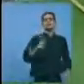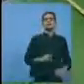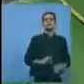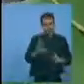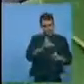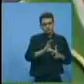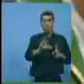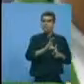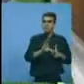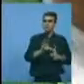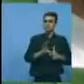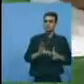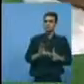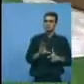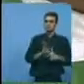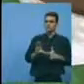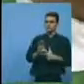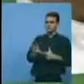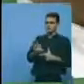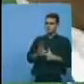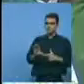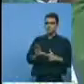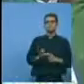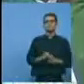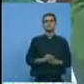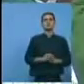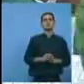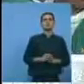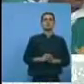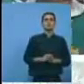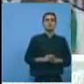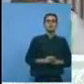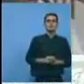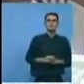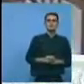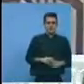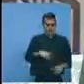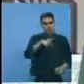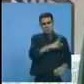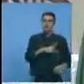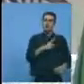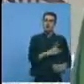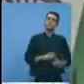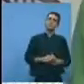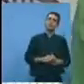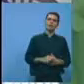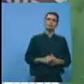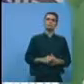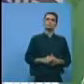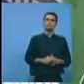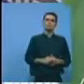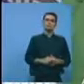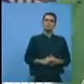o segundo, o terceiro e o quarto capítulos dessa carta para falar numa linguagem muito honesta e